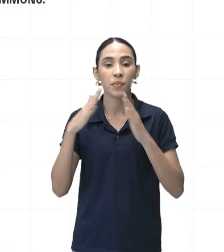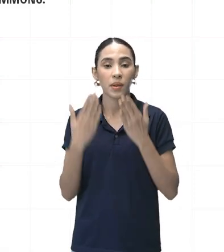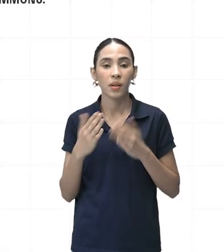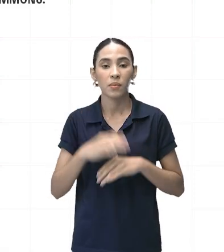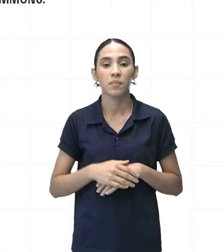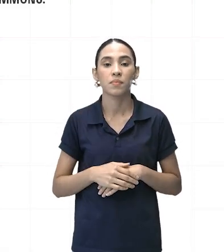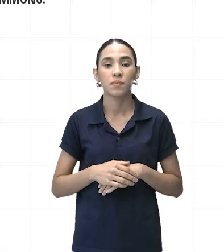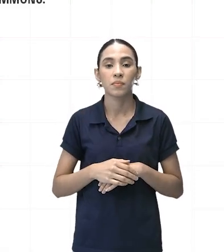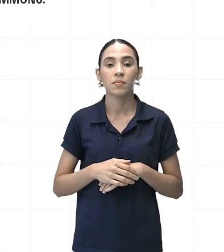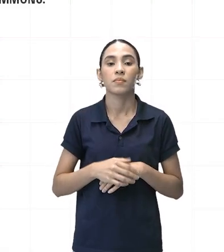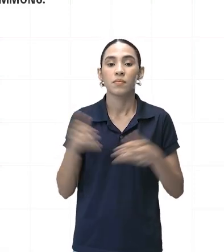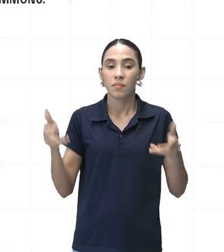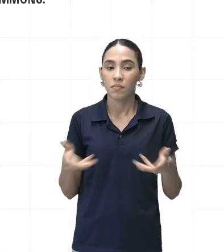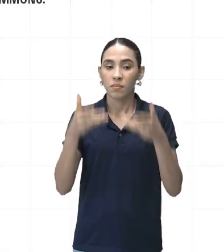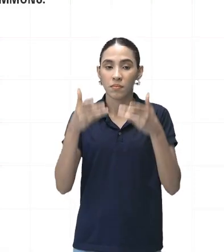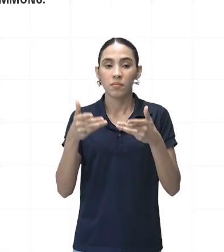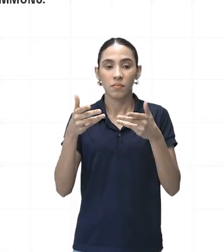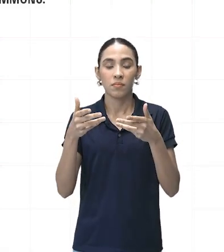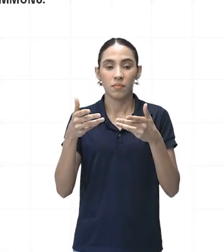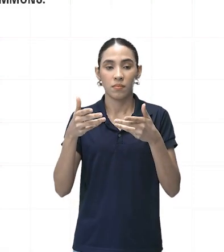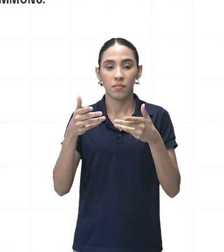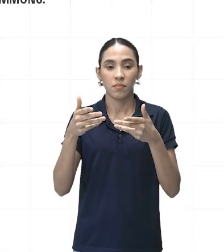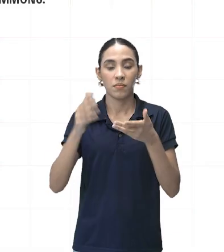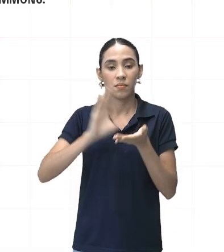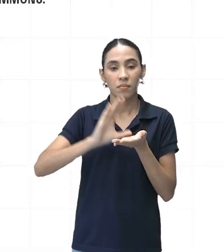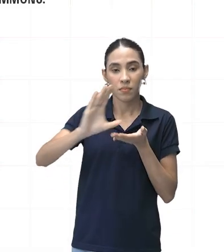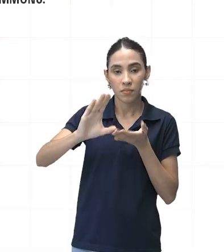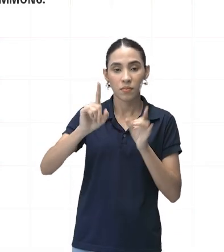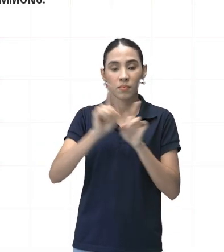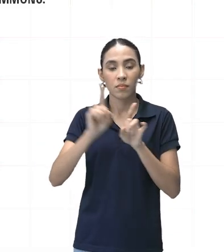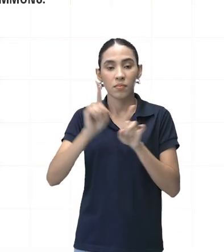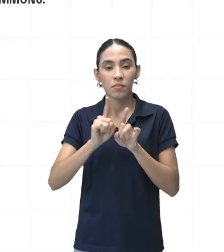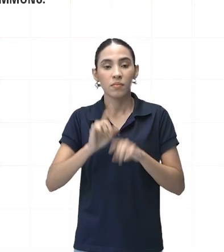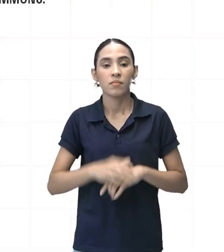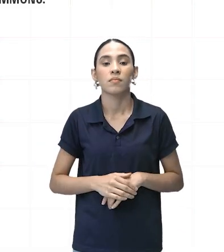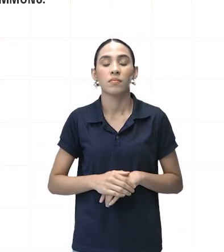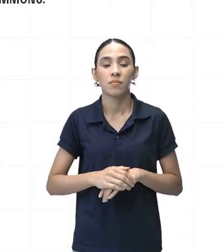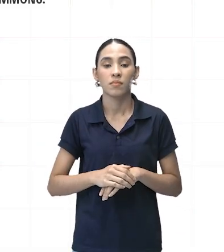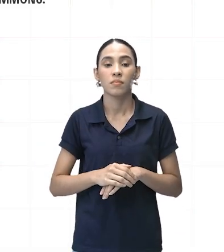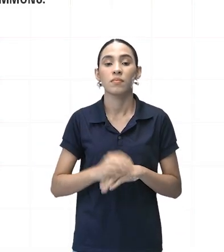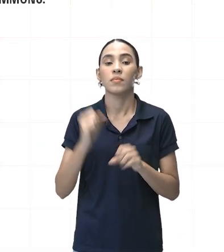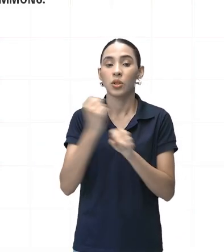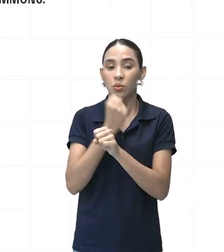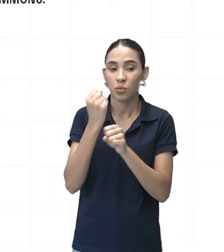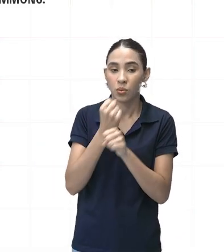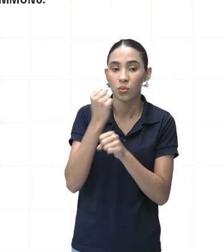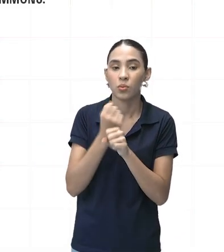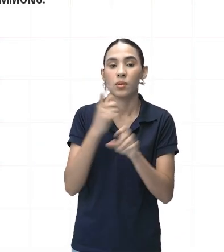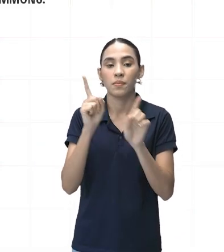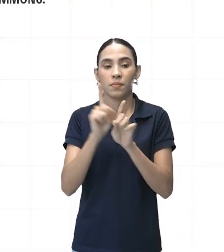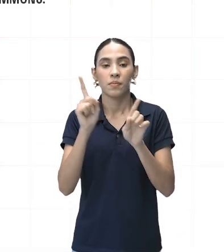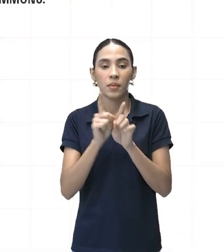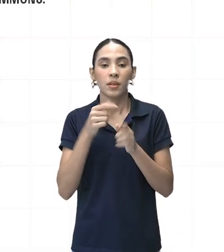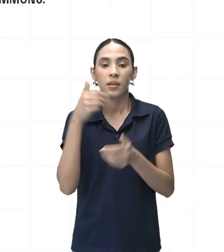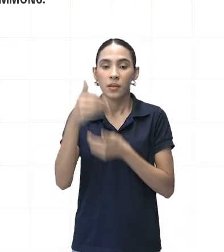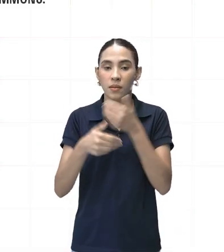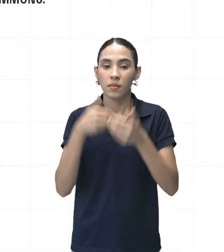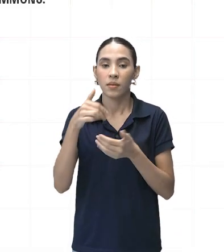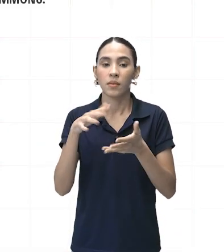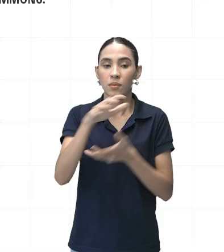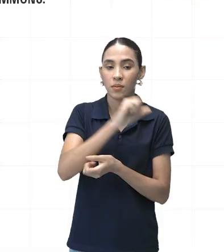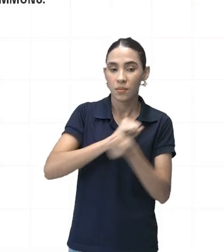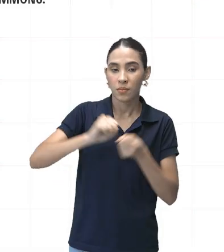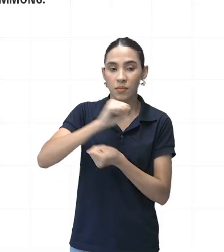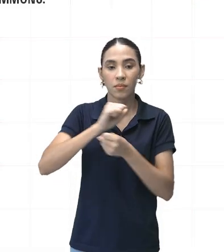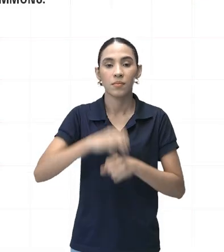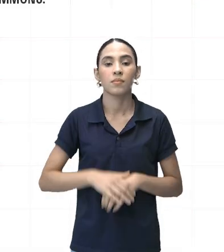Vai ser o de mobilizar recursos para o investimento em infraestrutura e